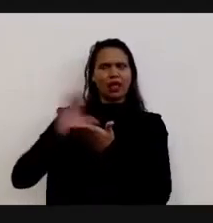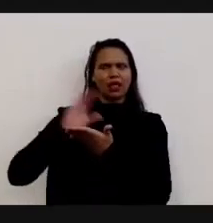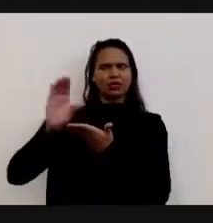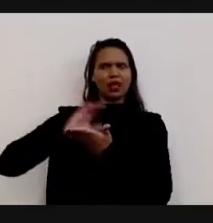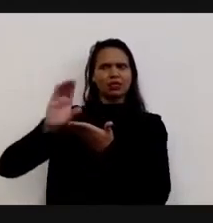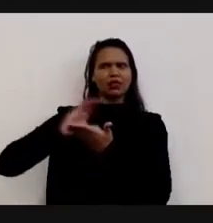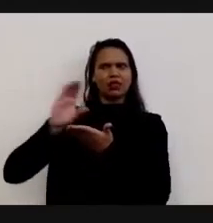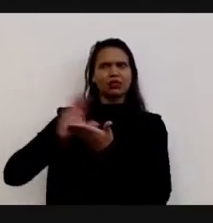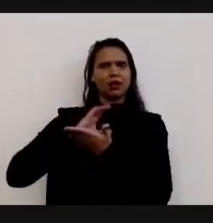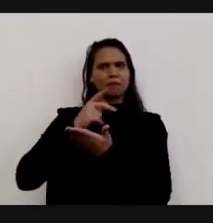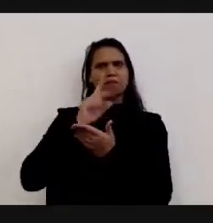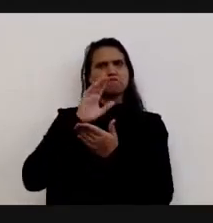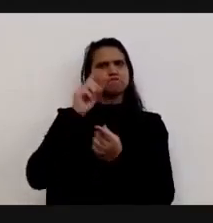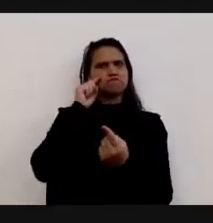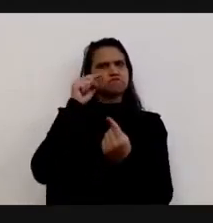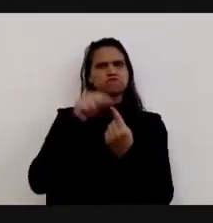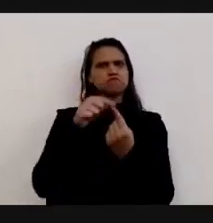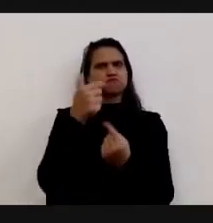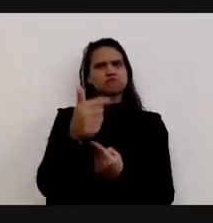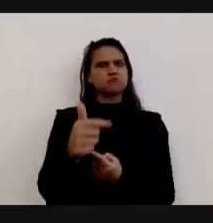enquanto o governo municipal recebeu